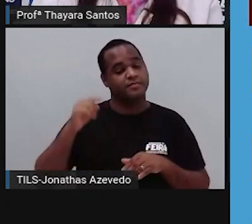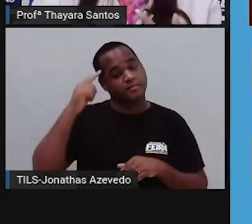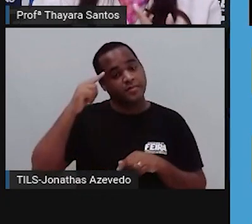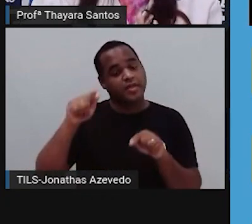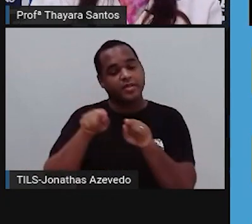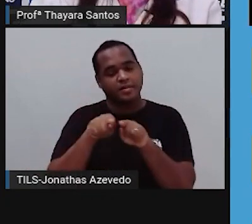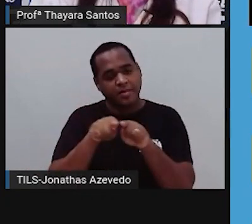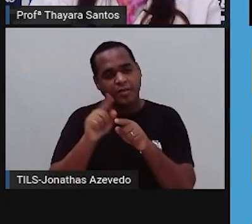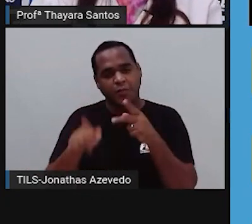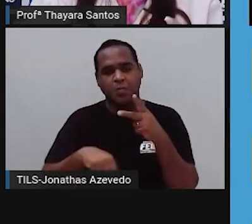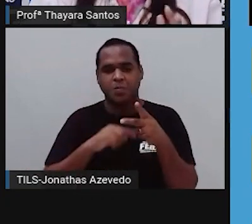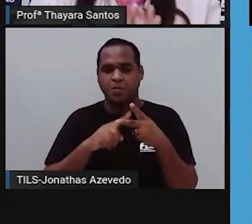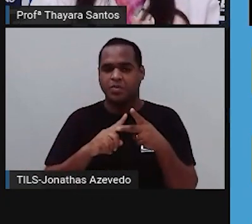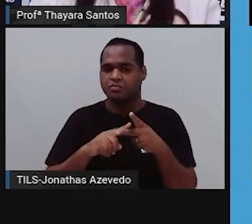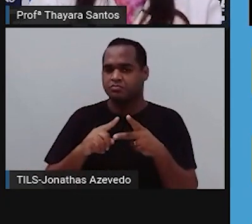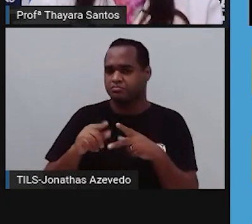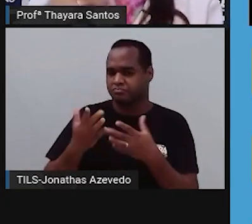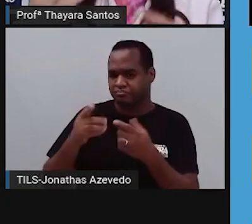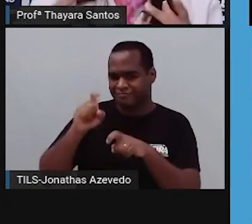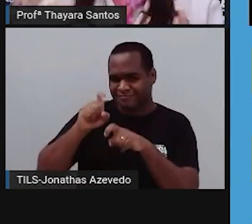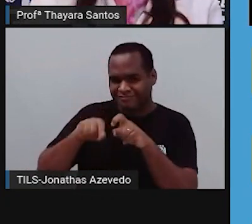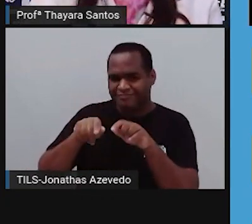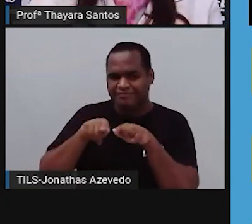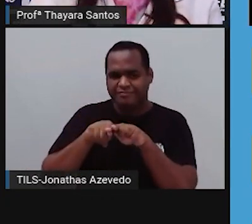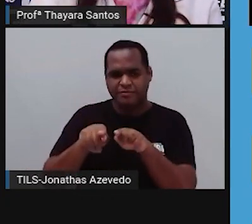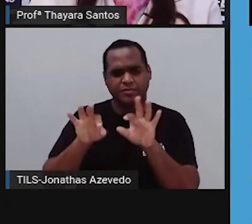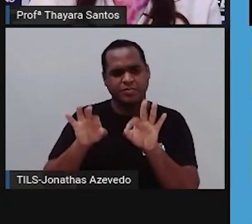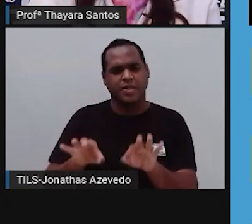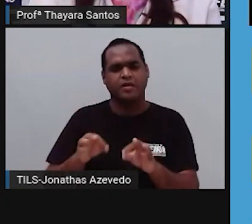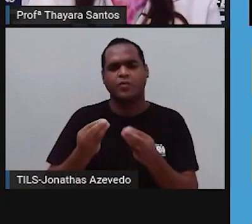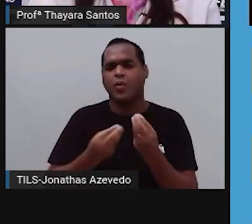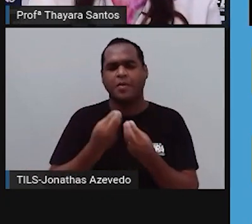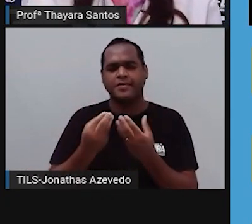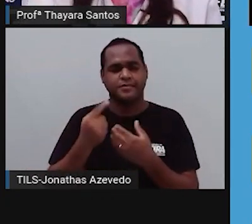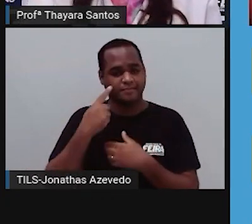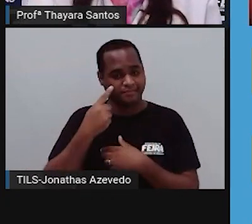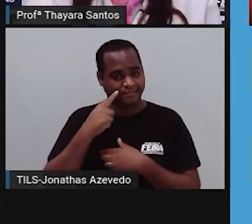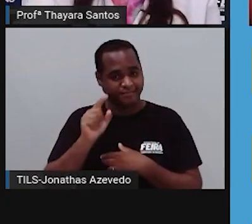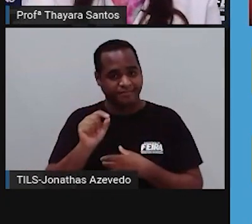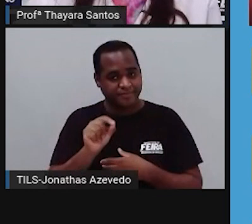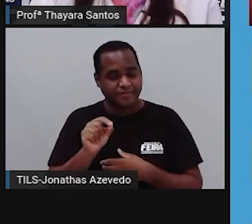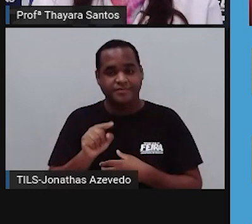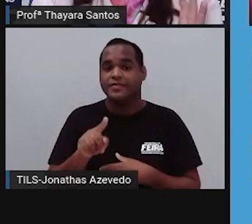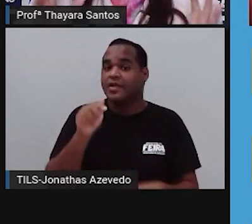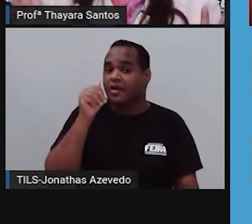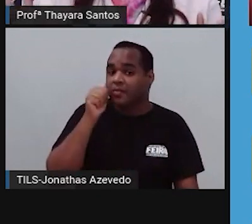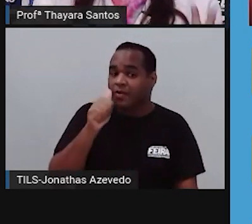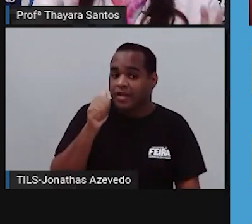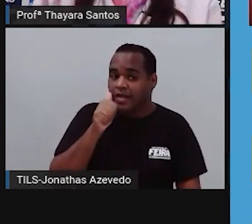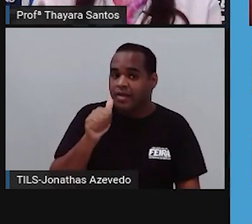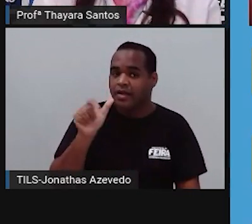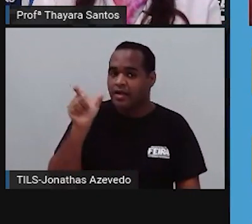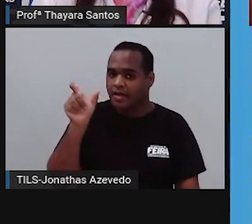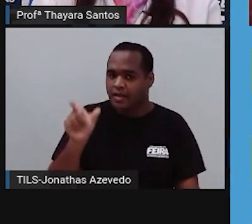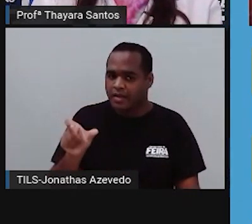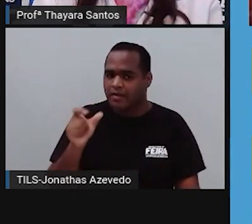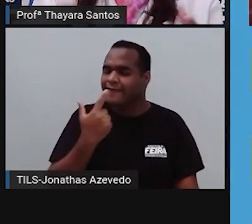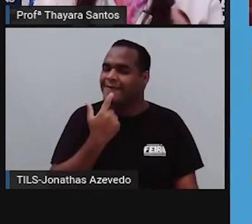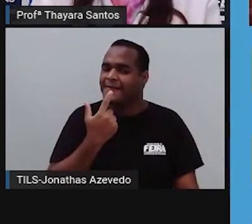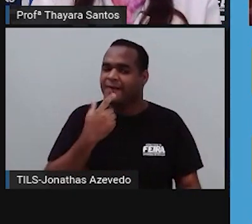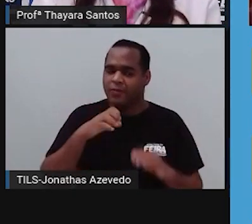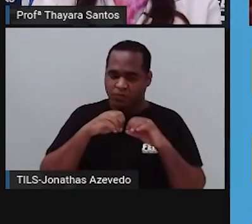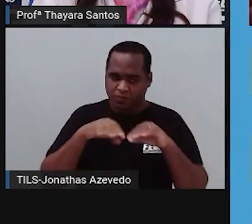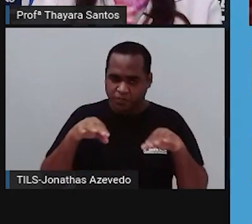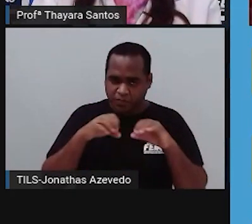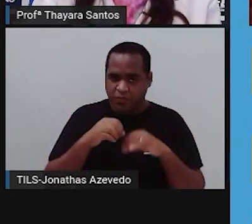a fecundação. Então, a gente vai revisar algumas dessas coisas. Uma mulher que tem um ciclo menstrual normal, a